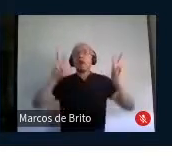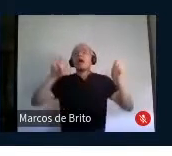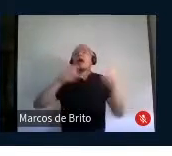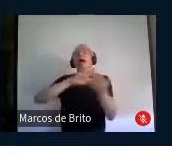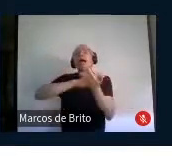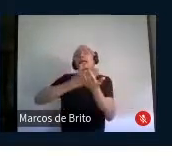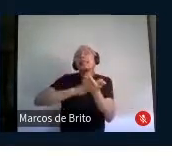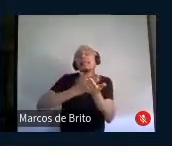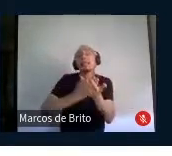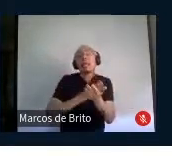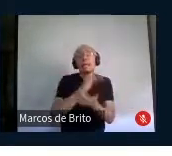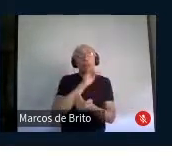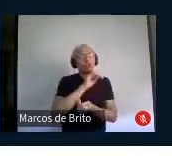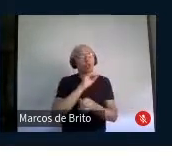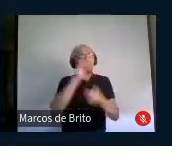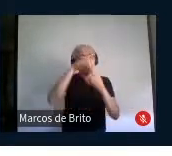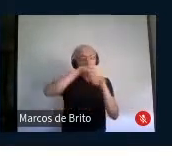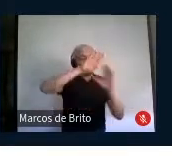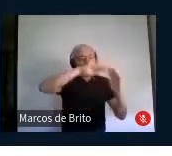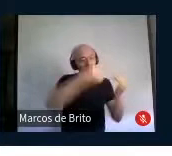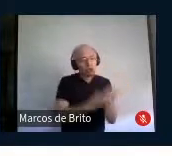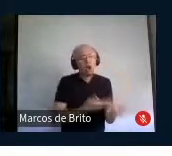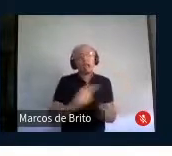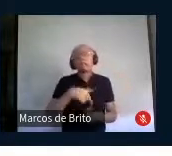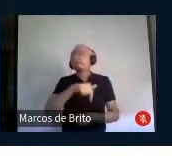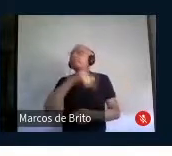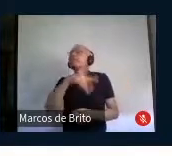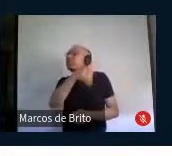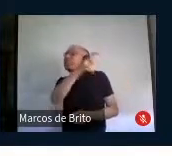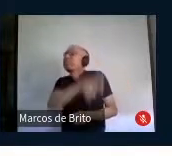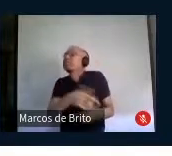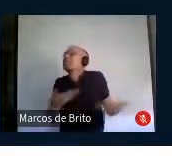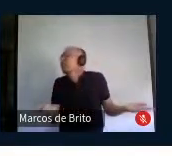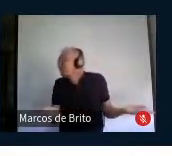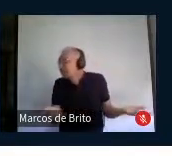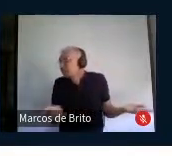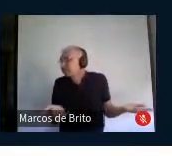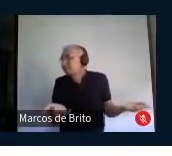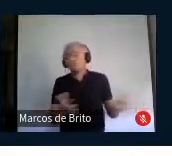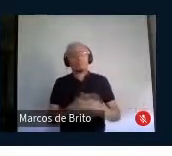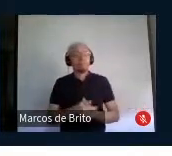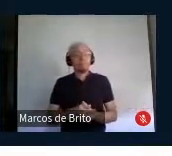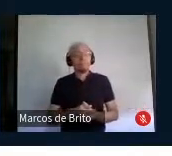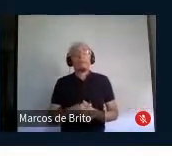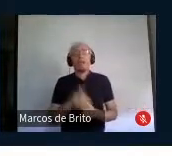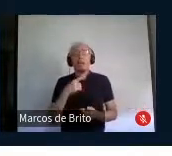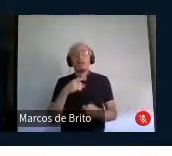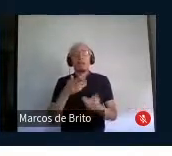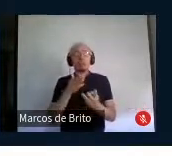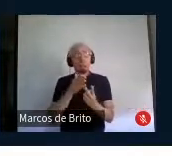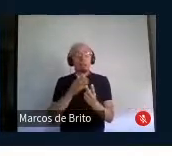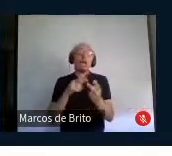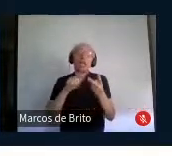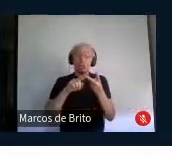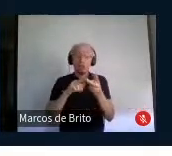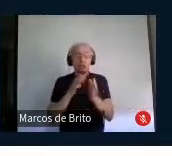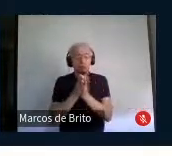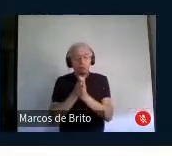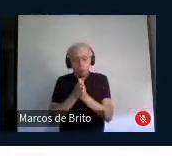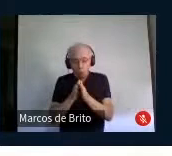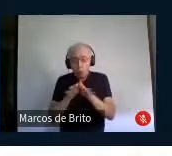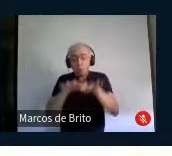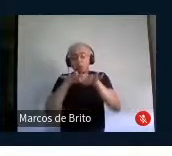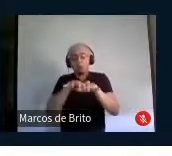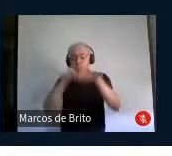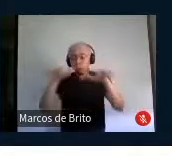atua no contexto educacional, quem é esse profissional? Ele foi dividido em duas partes. A primeira